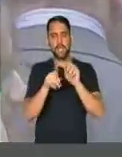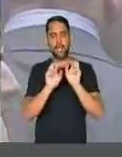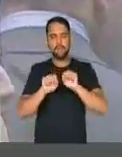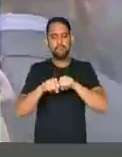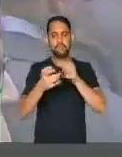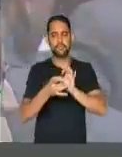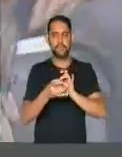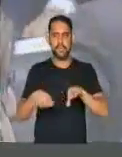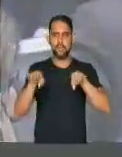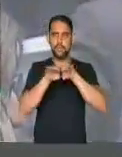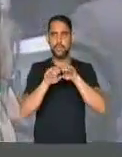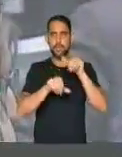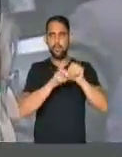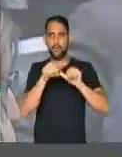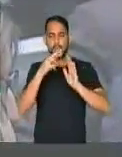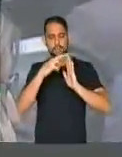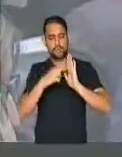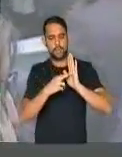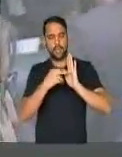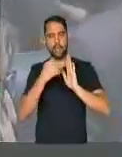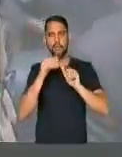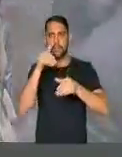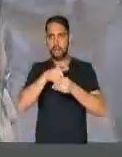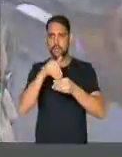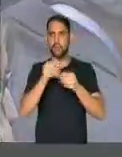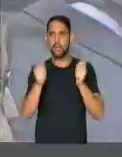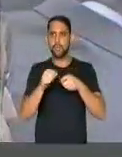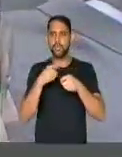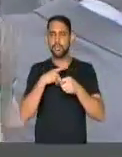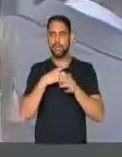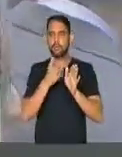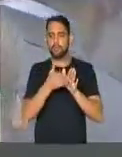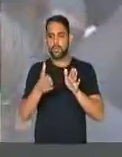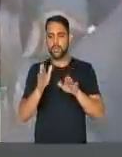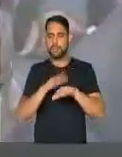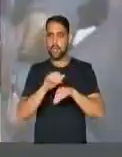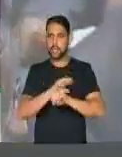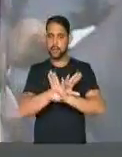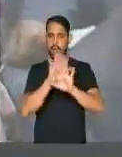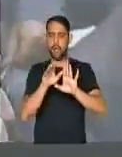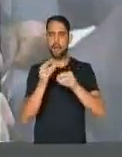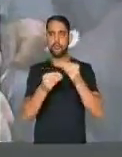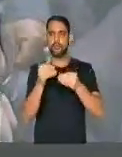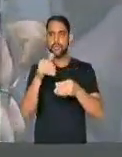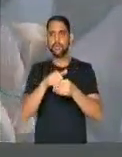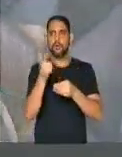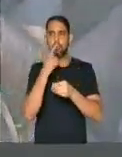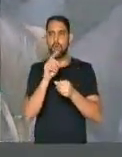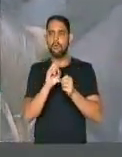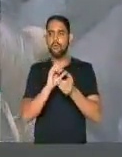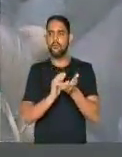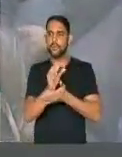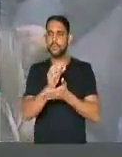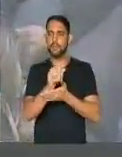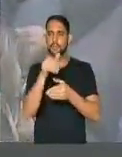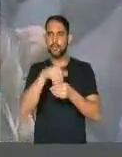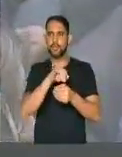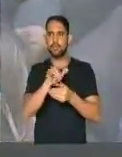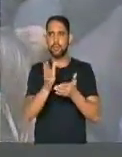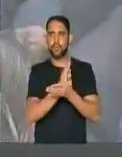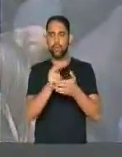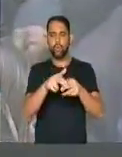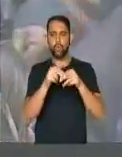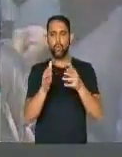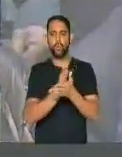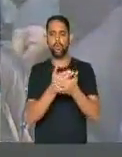fortalecer a democracia, mudando as regras para que nós possamos ter um processo mais transparente com relação ao financiamento de campanha